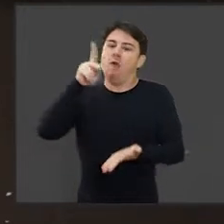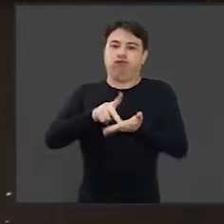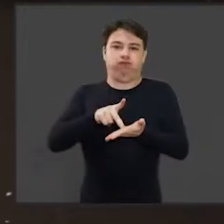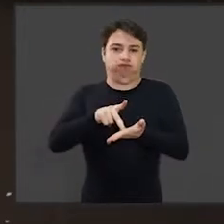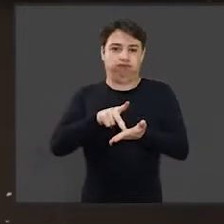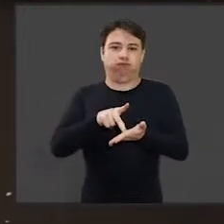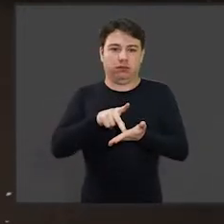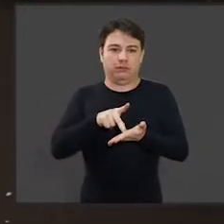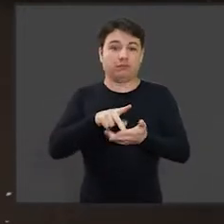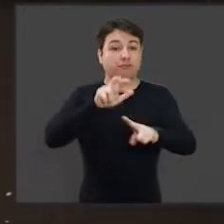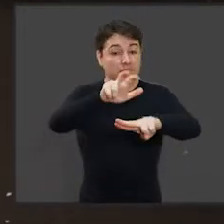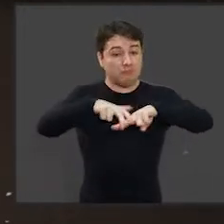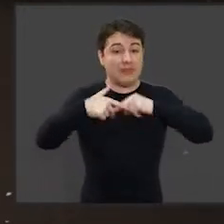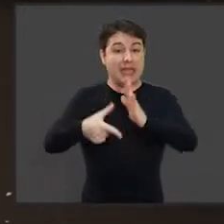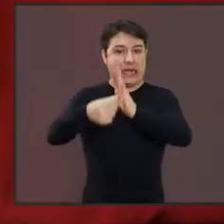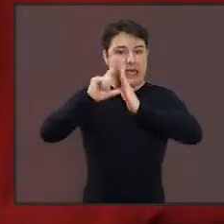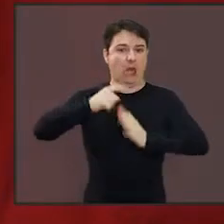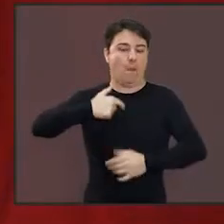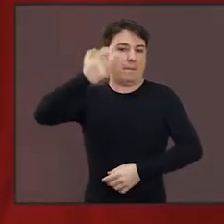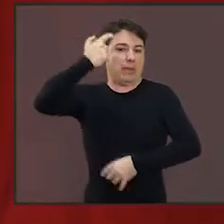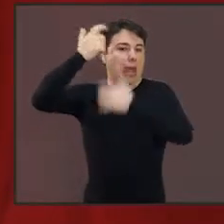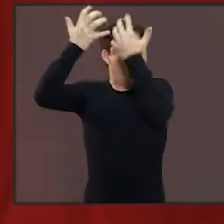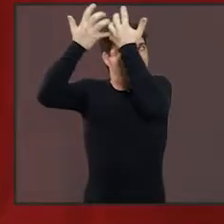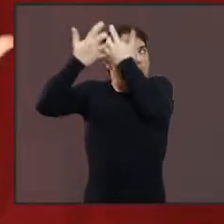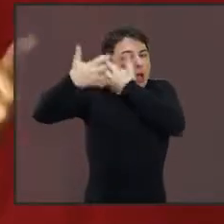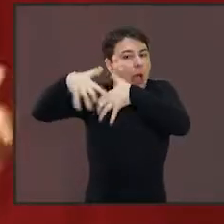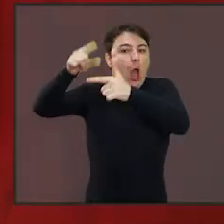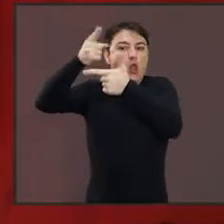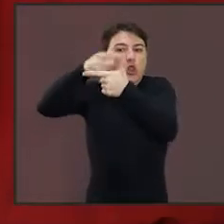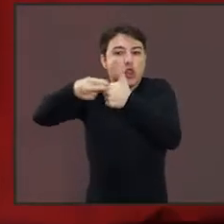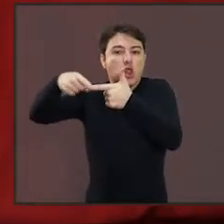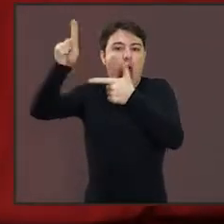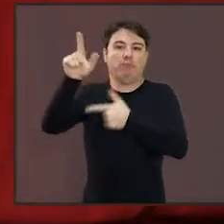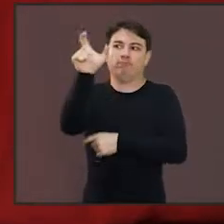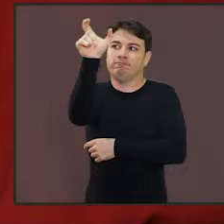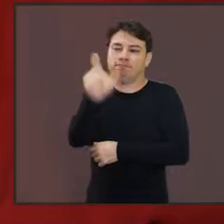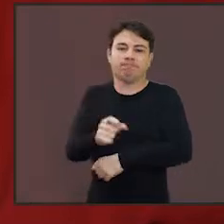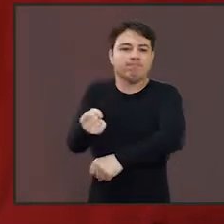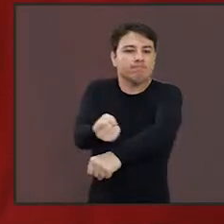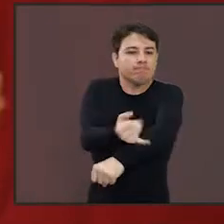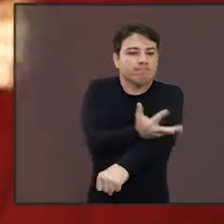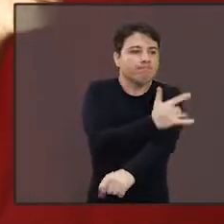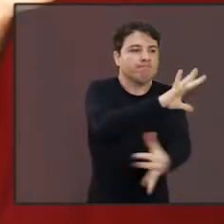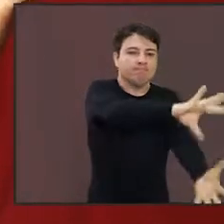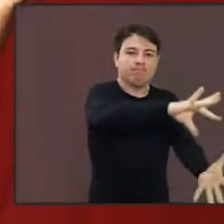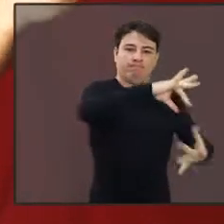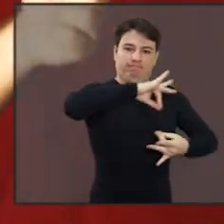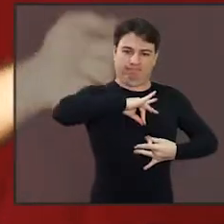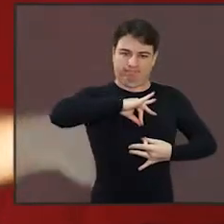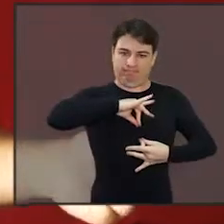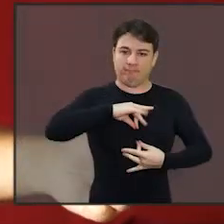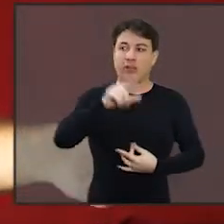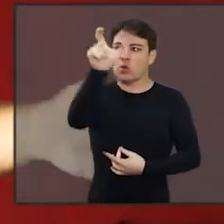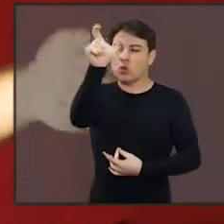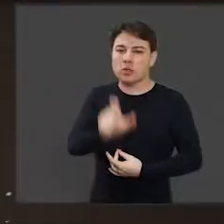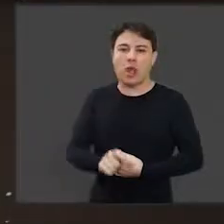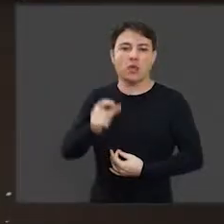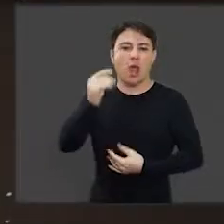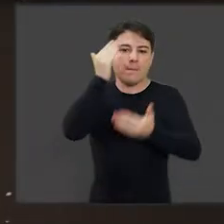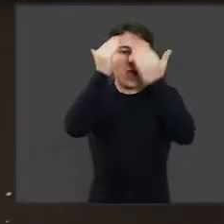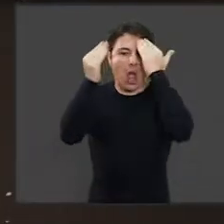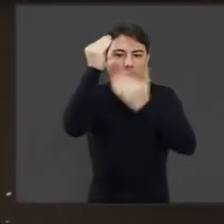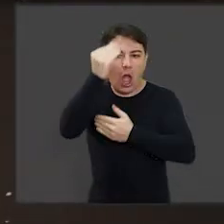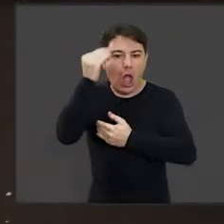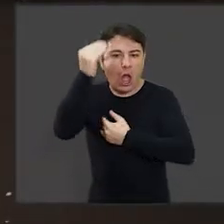nos personagens com muito mais profundidade, então a gente precisa pensar numa improvisação que alcance níveis emocionais